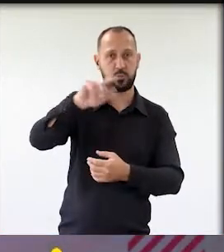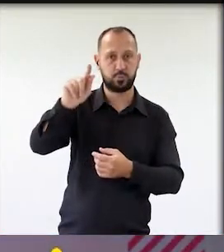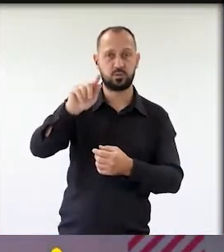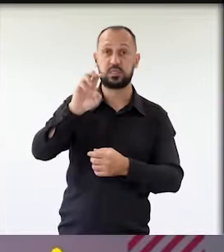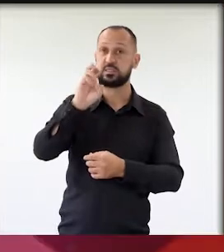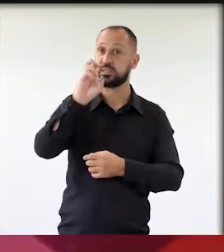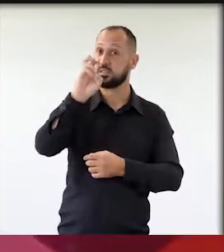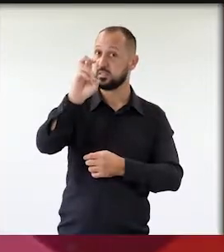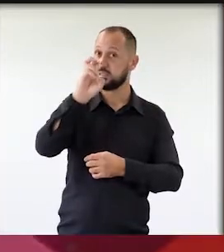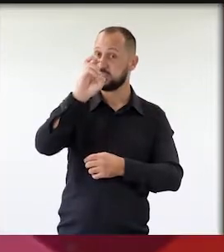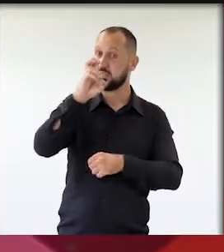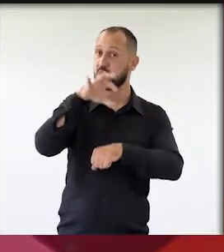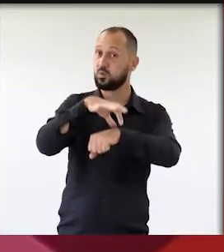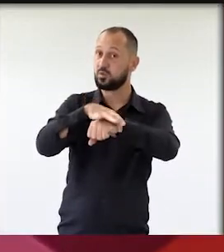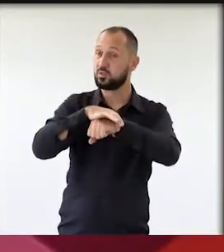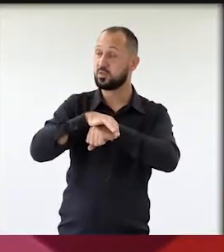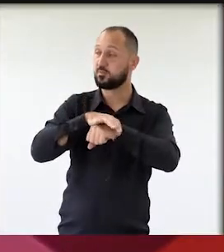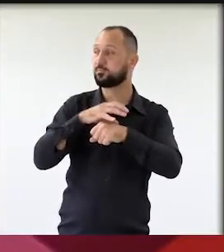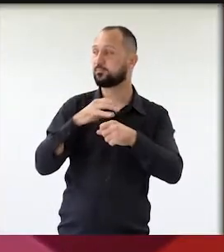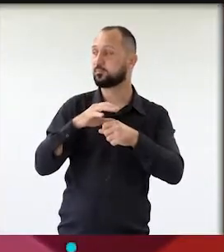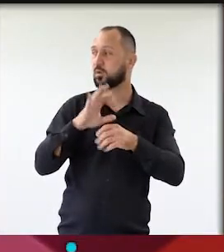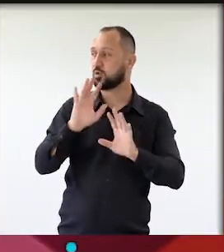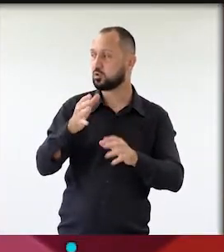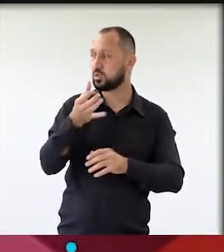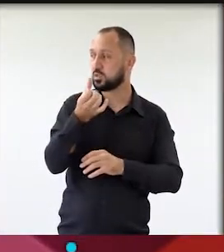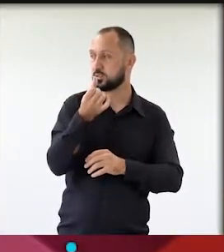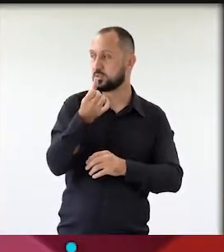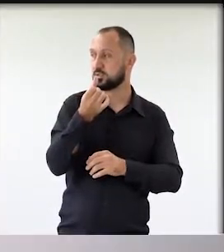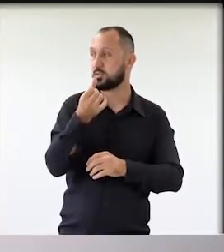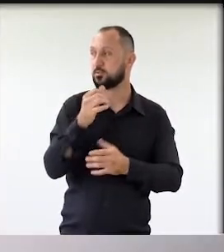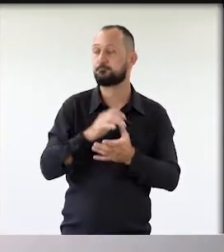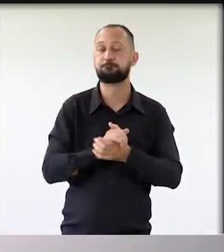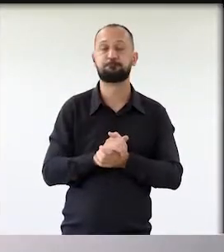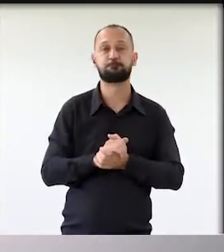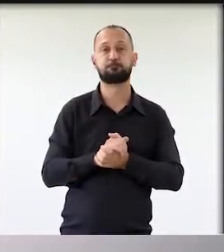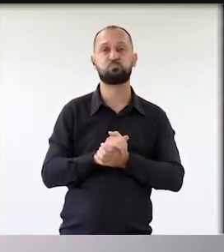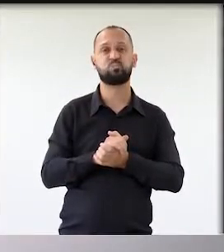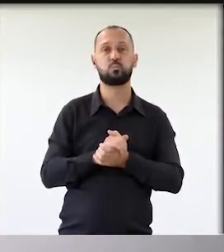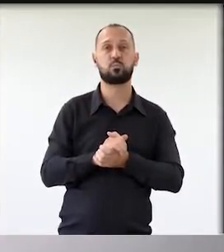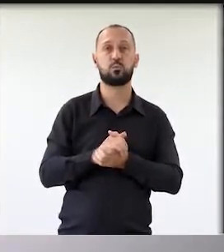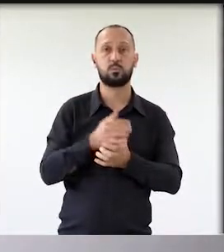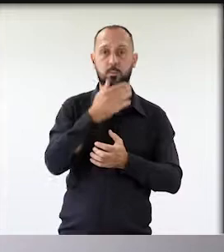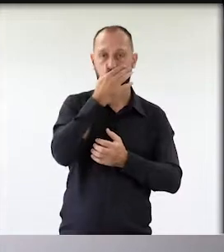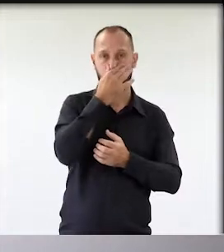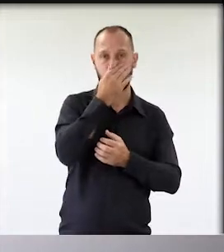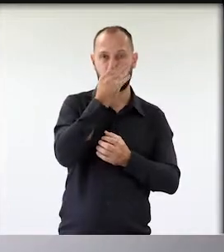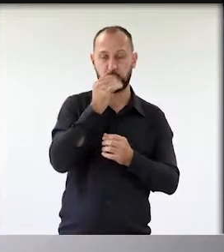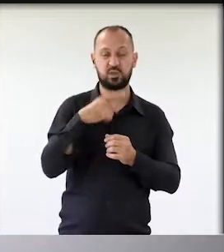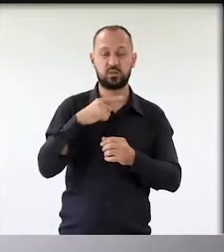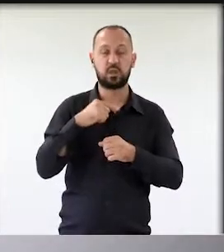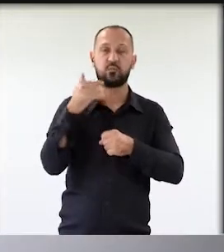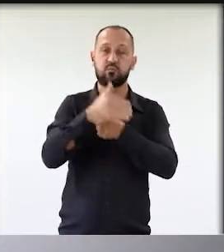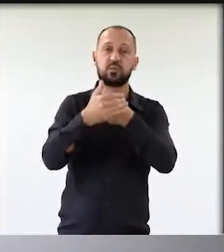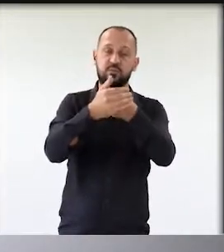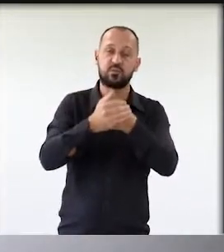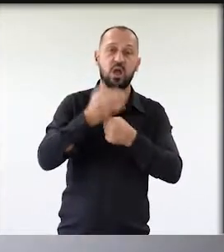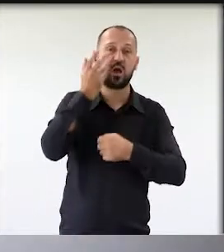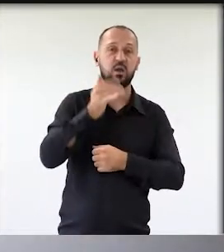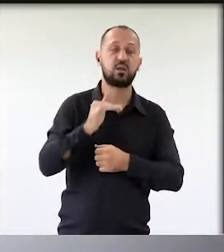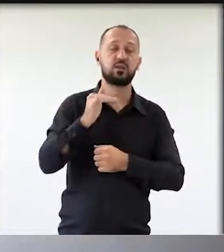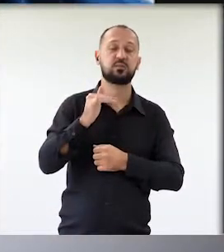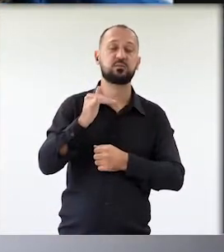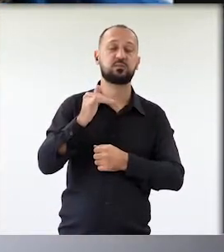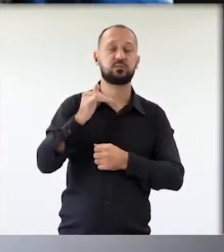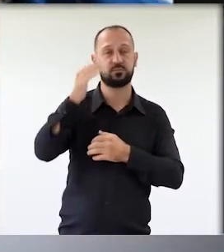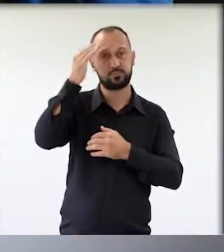que são 5 defensores públicos, atualmente 6, né? Tem mais uma aqui chegando, que atuam na defesa